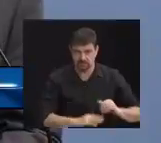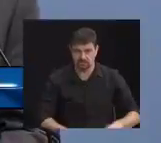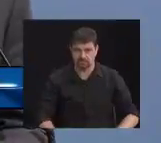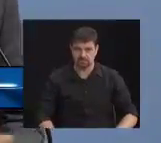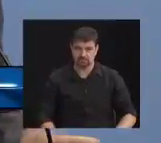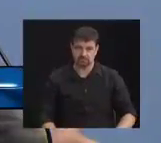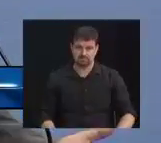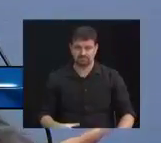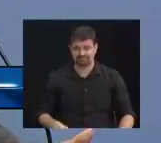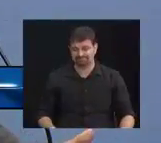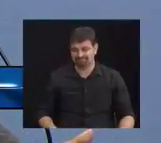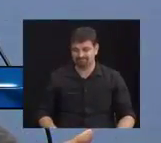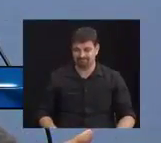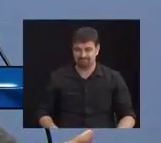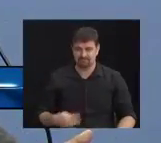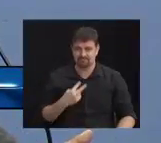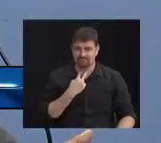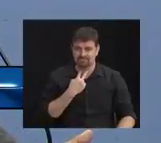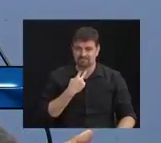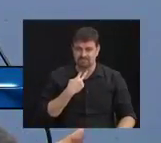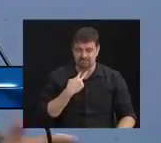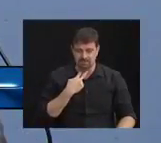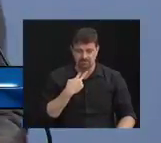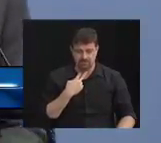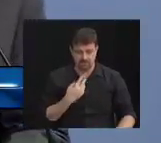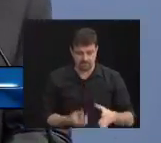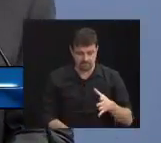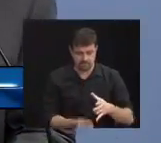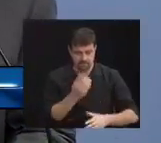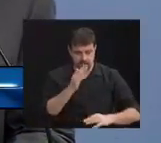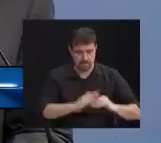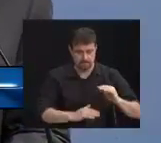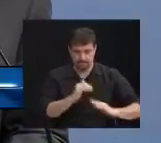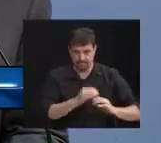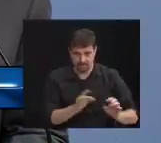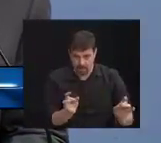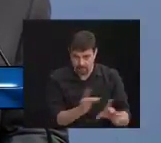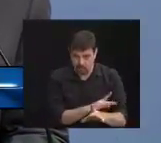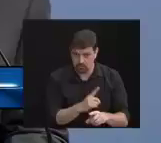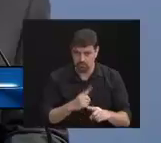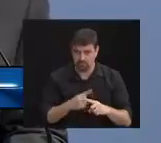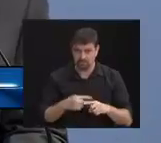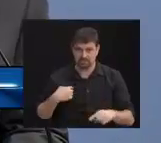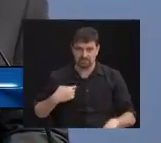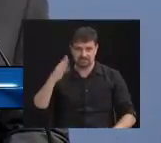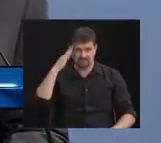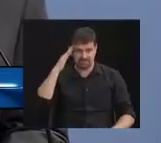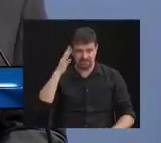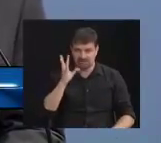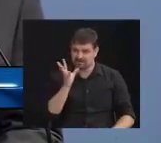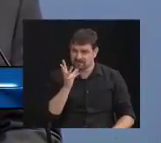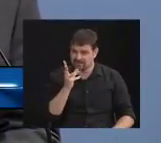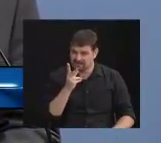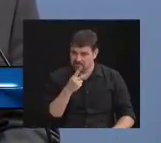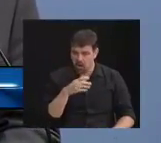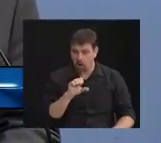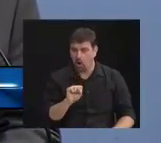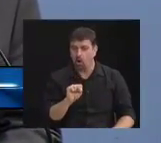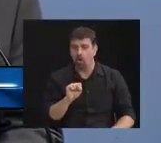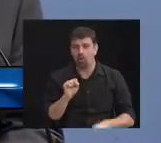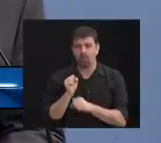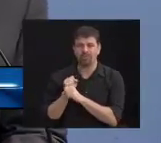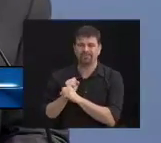infelicidade, não vai ser a pessoa que vai inaugurar o metrô aqui, porque nós sabemos aí que o metrô é 8, 10 anos para se